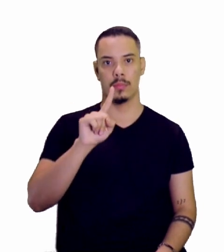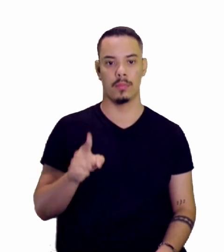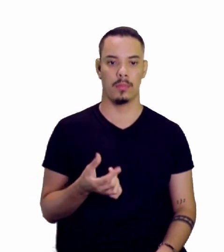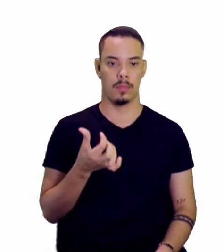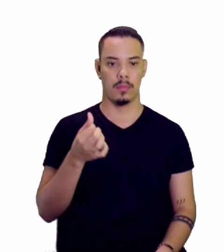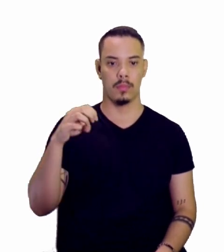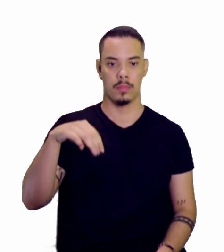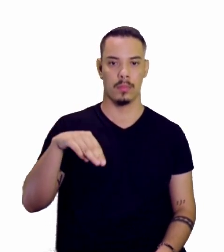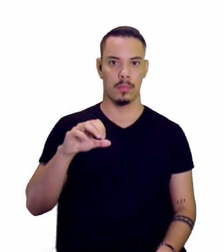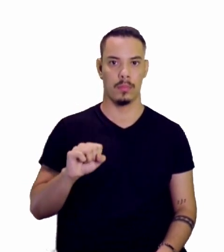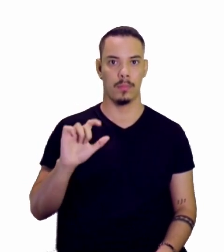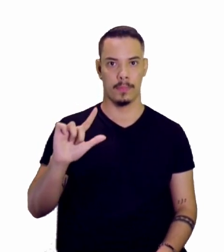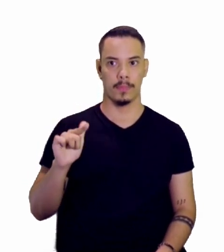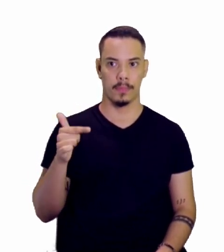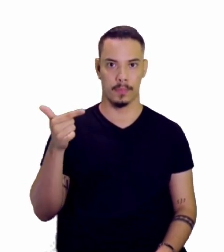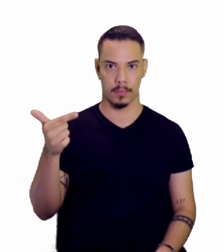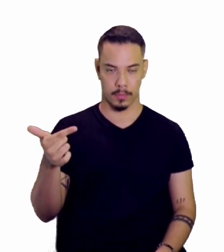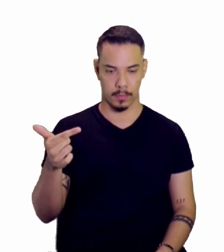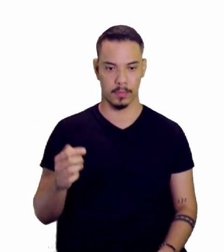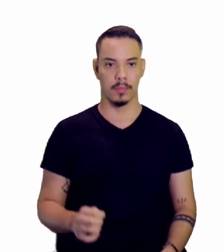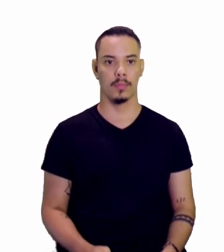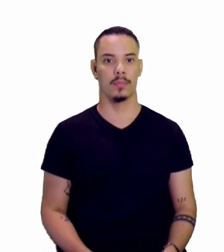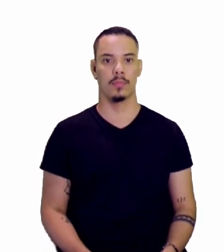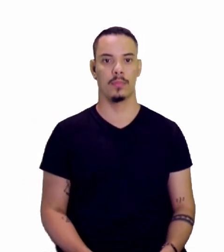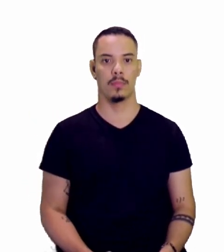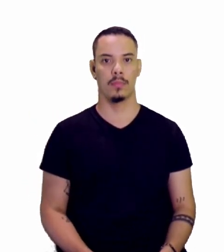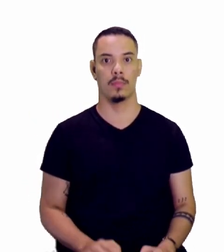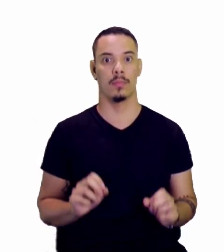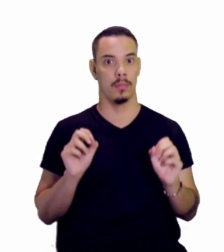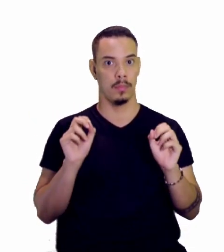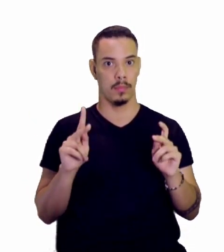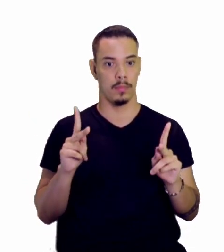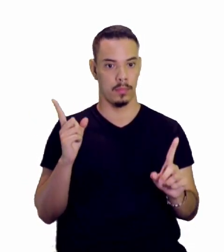2,6. metros por segundo ao quadrado, ok? Opa, a gente já achou aqui, né?